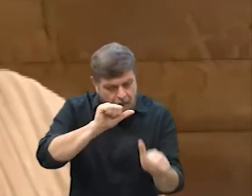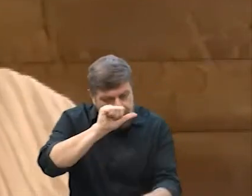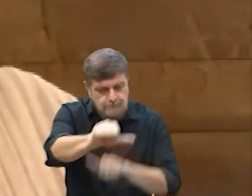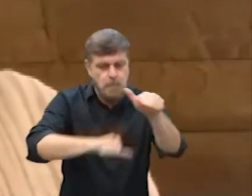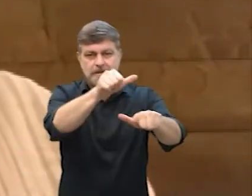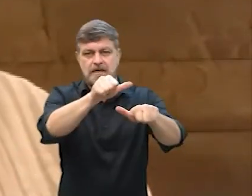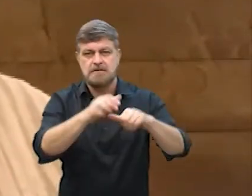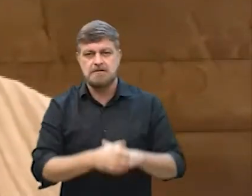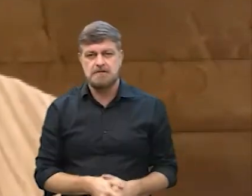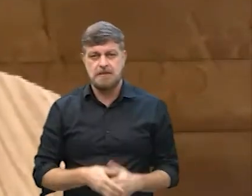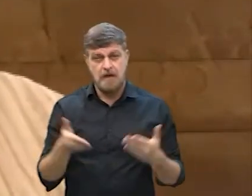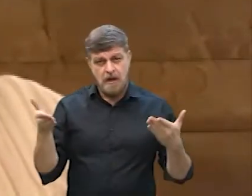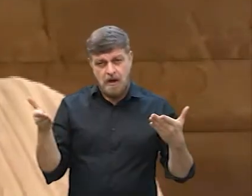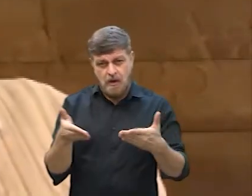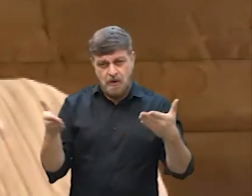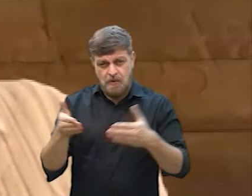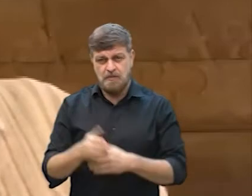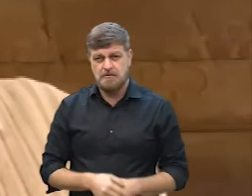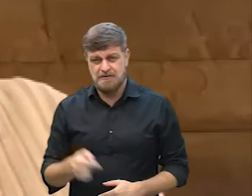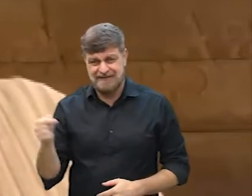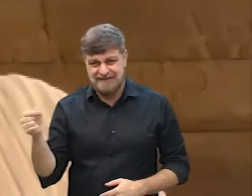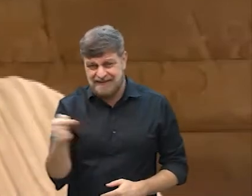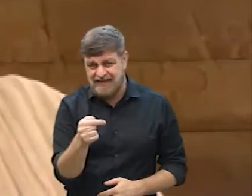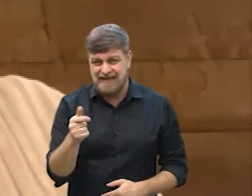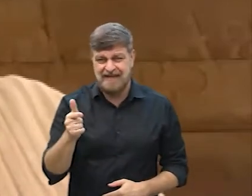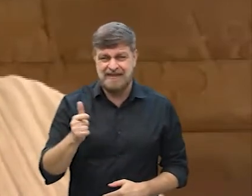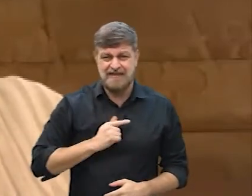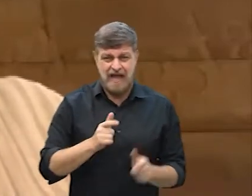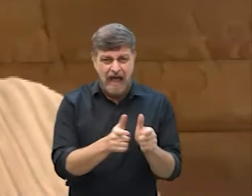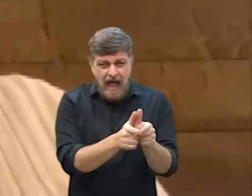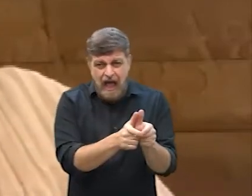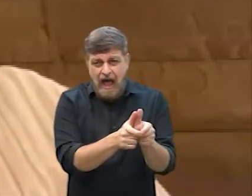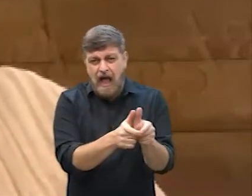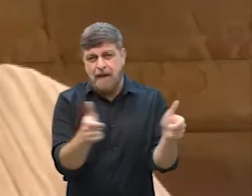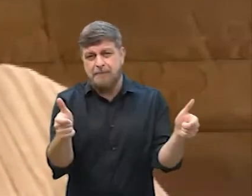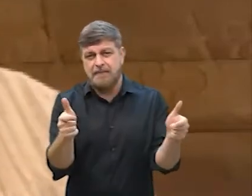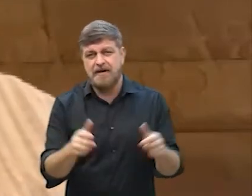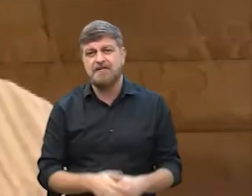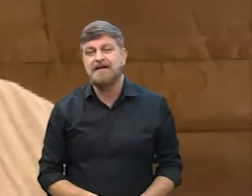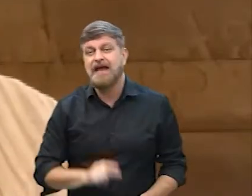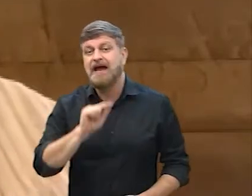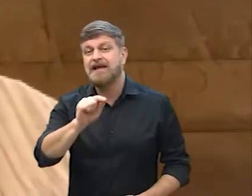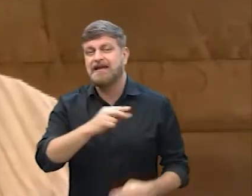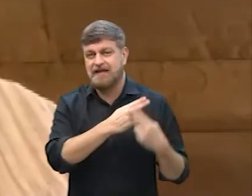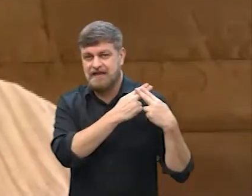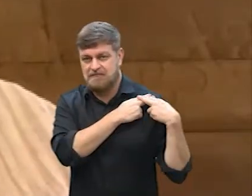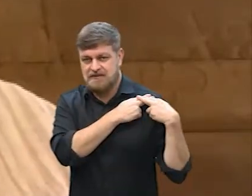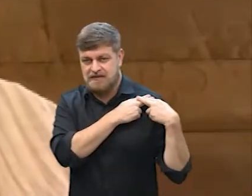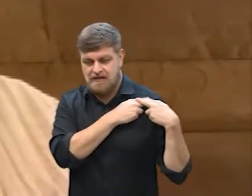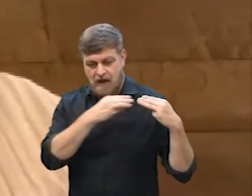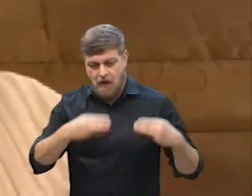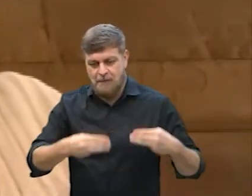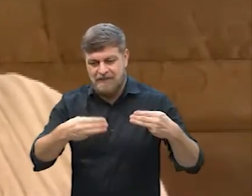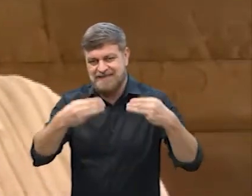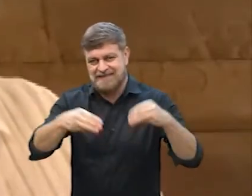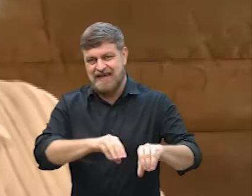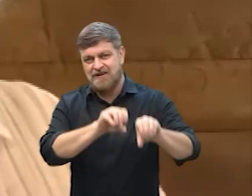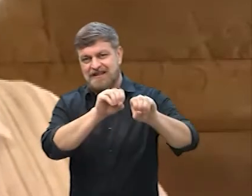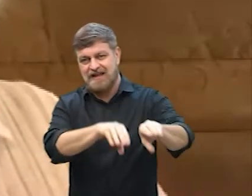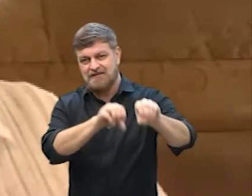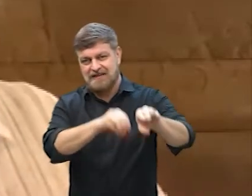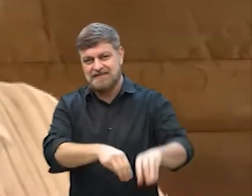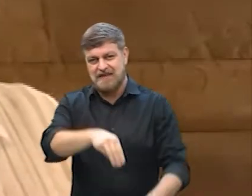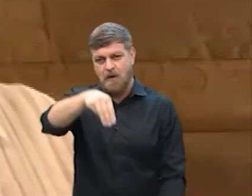mudanças. E hoje elas estão majoritariamente nas mãos do Ministério. Por mais